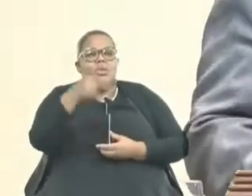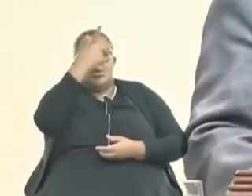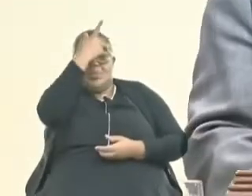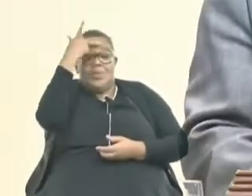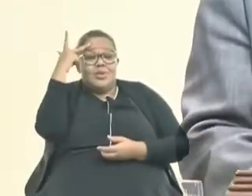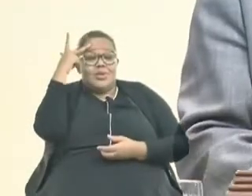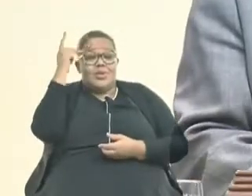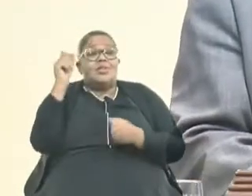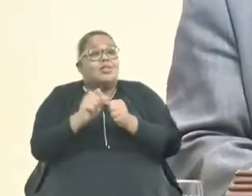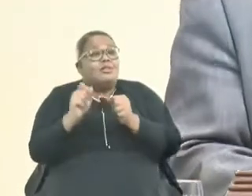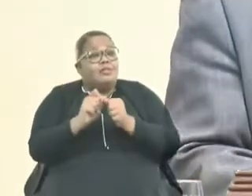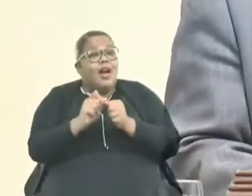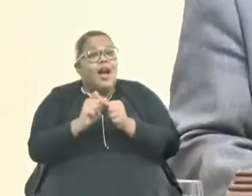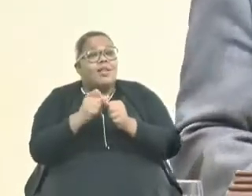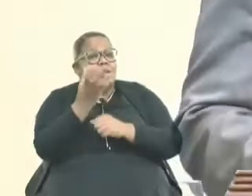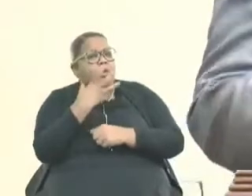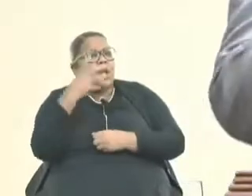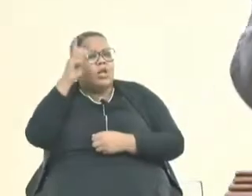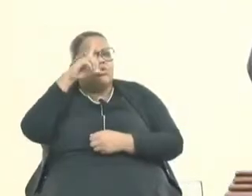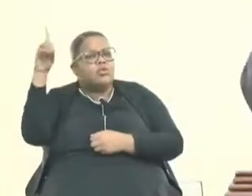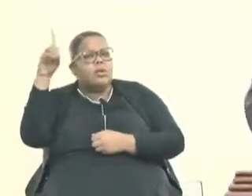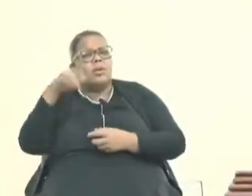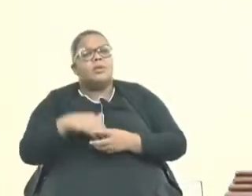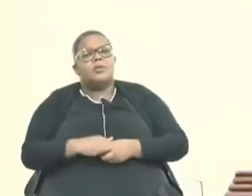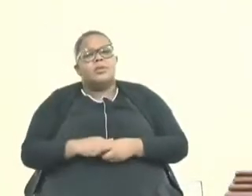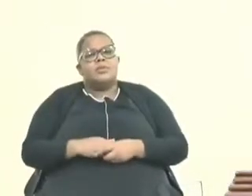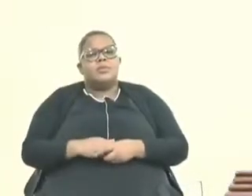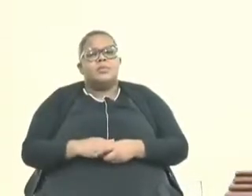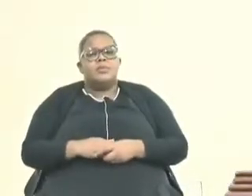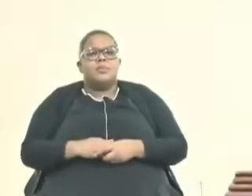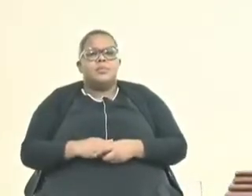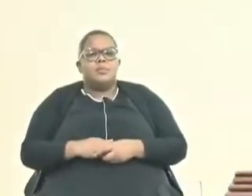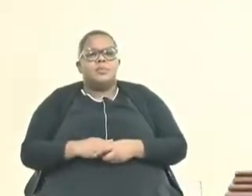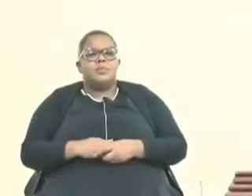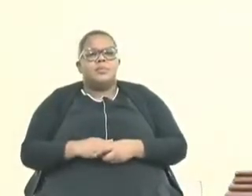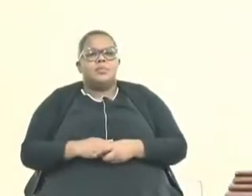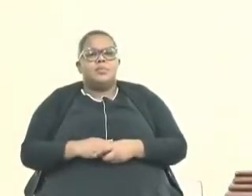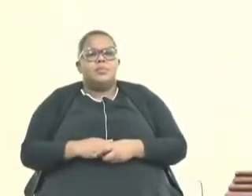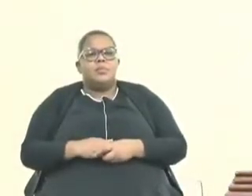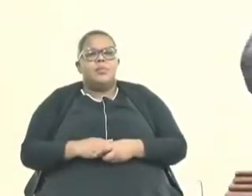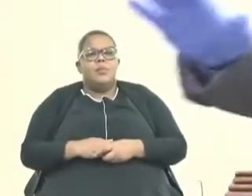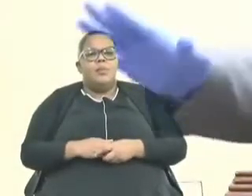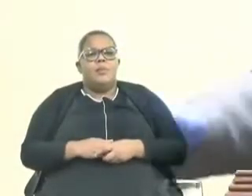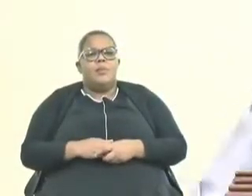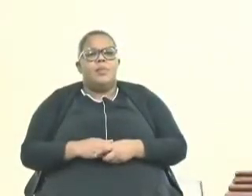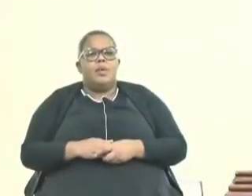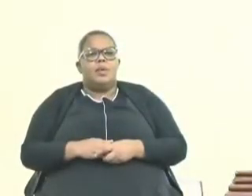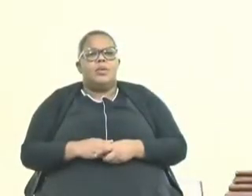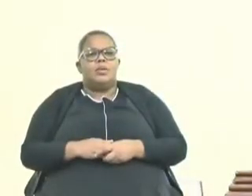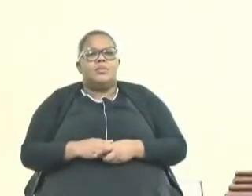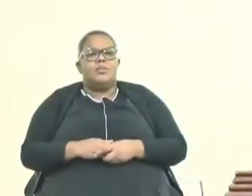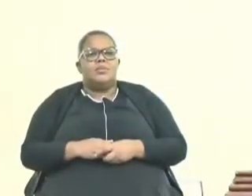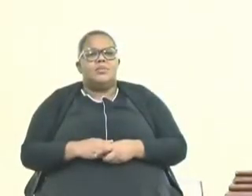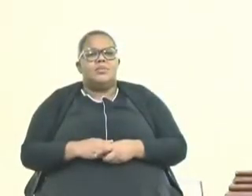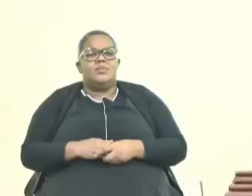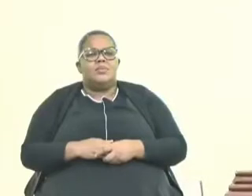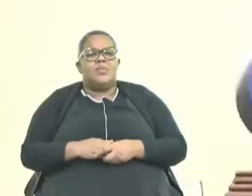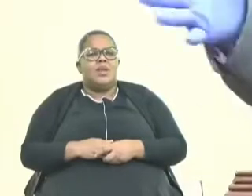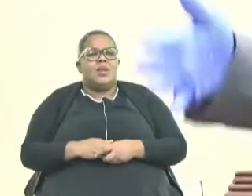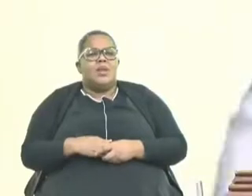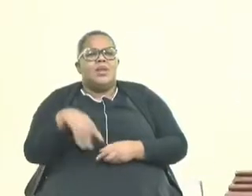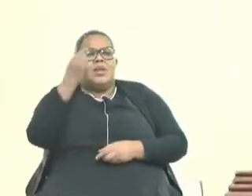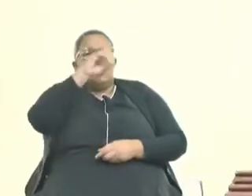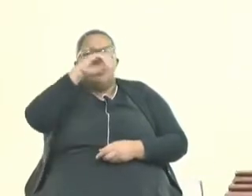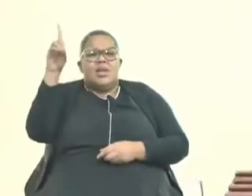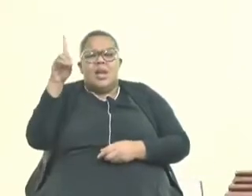teu hoje tem muita gente assim não isso aí não quer mais nada a ver isso aí é Deus não está mais mais ligando para